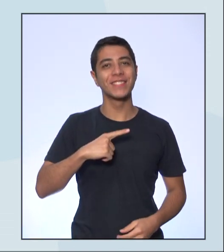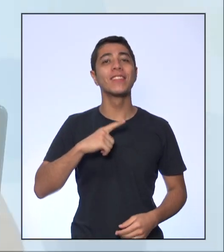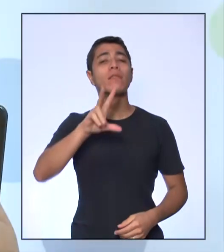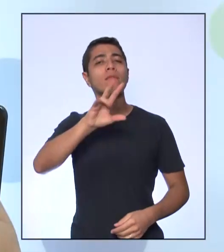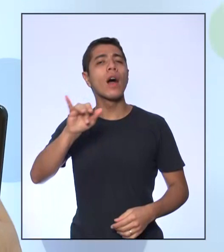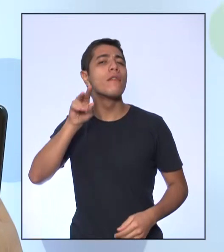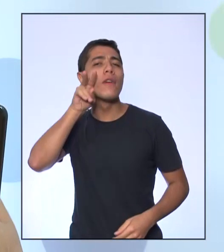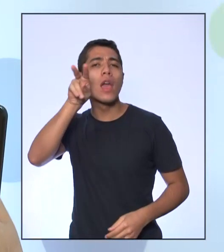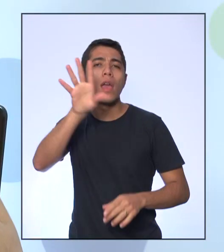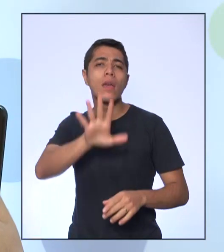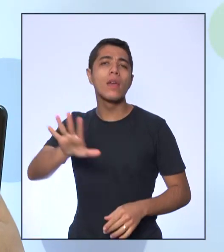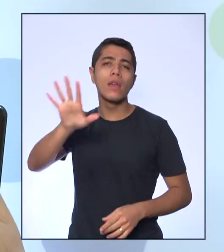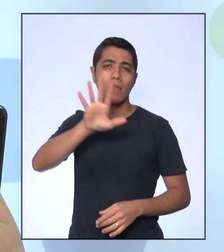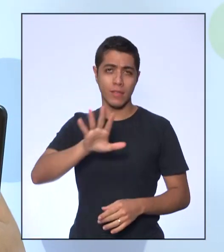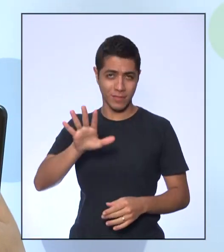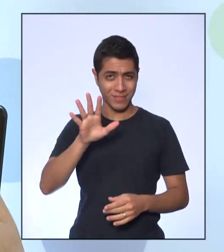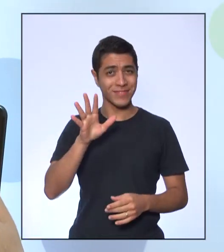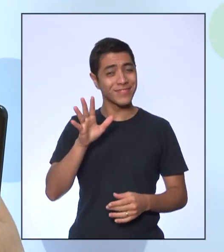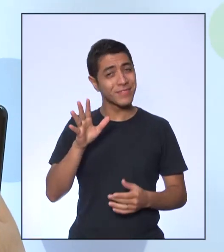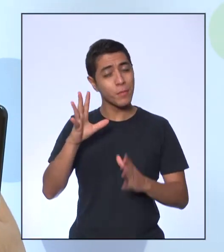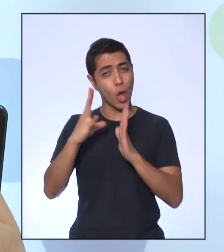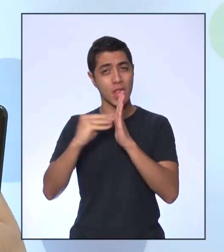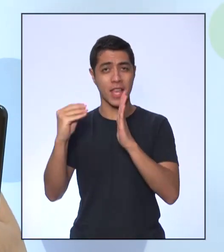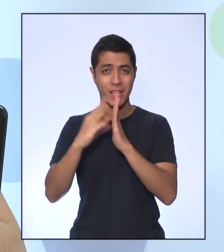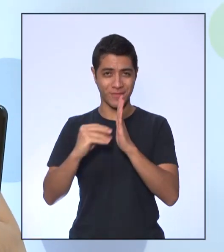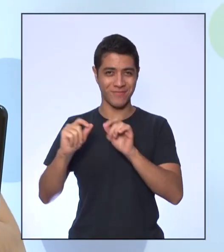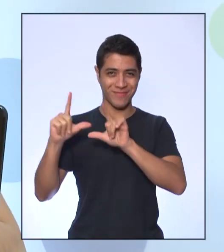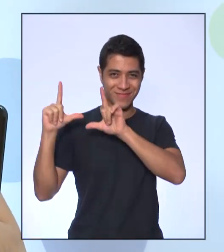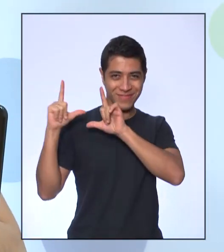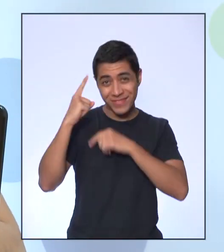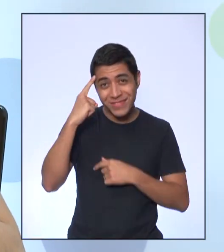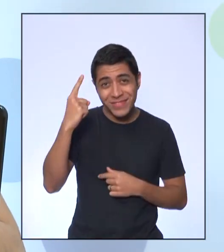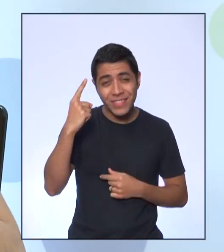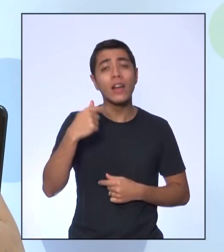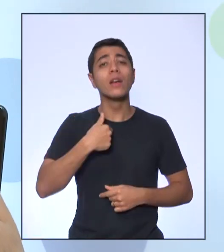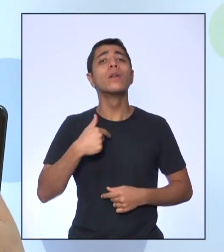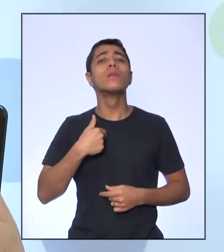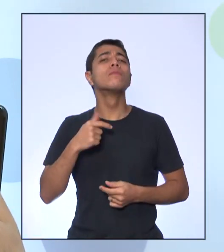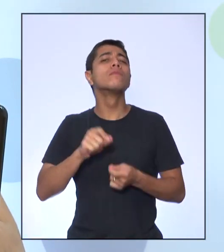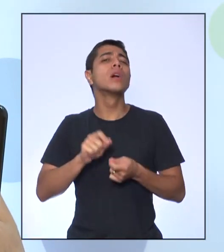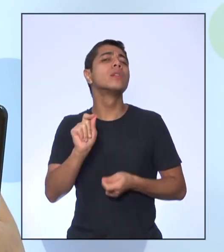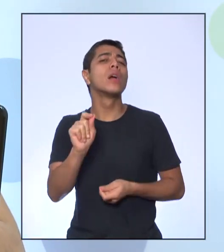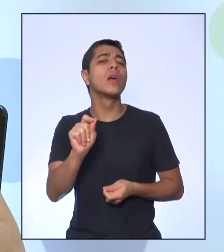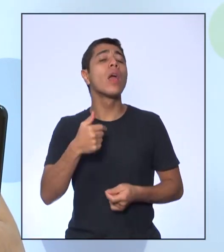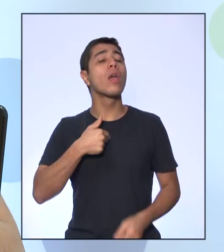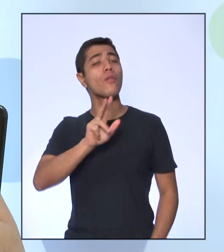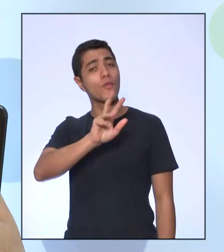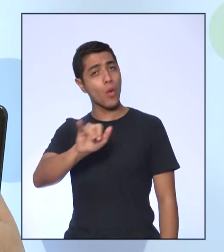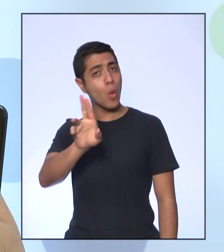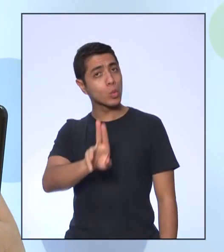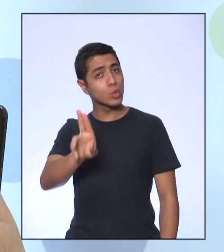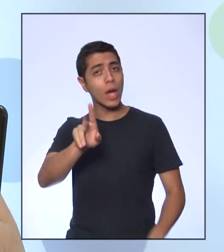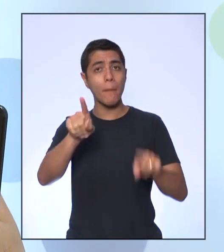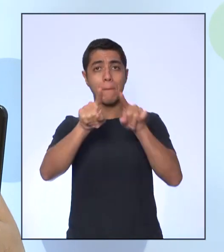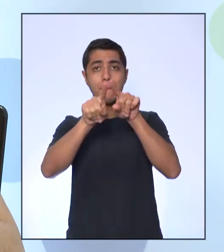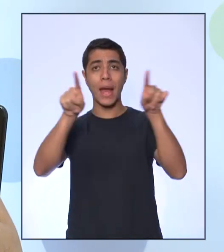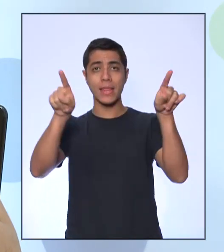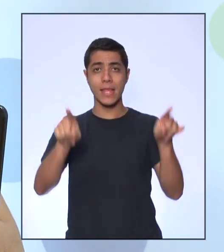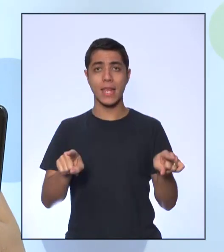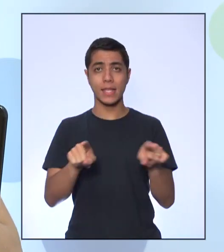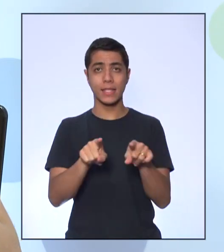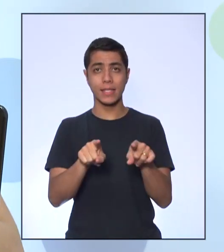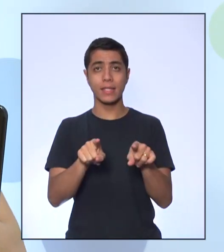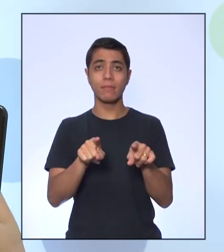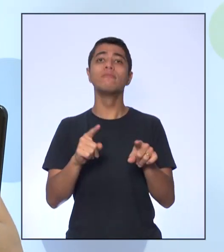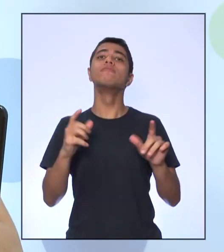ver para a gente definir. Então, o que eu vou fazer? Eu vou utilizar uma matriz para resolver esses modelos.